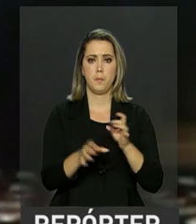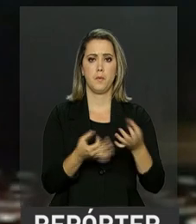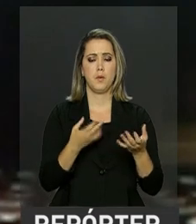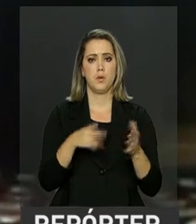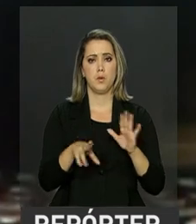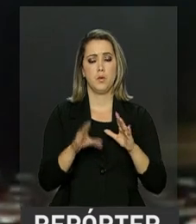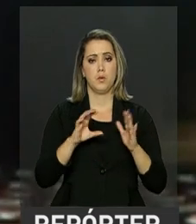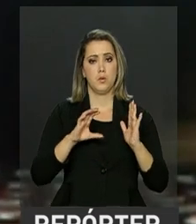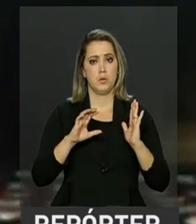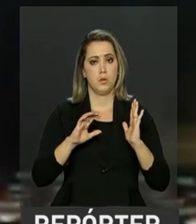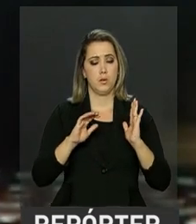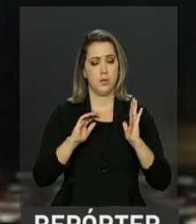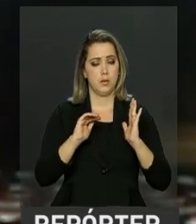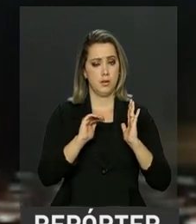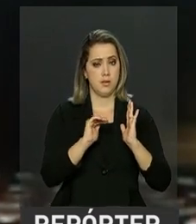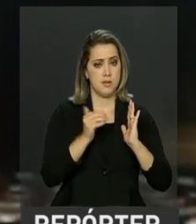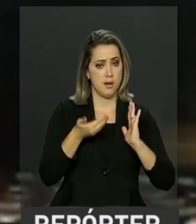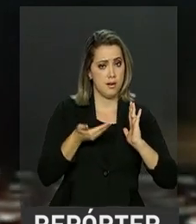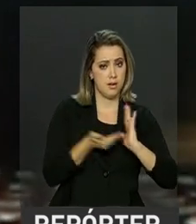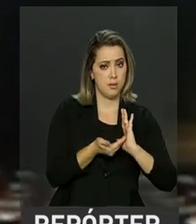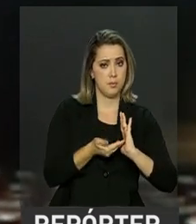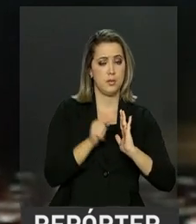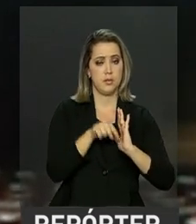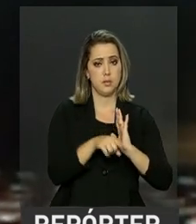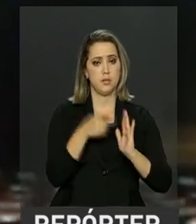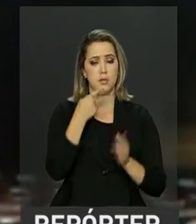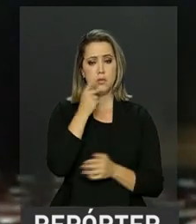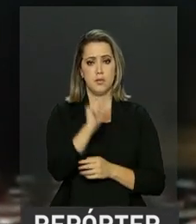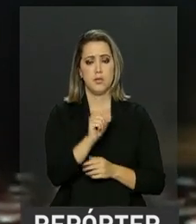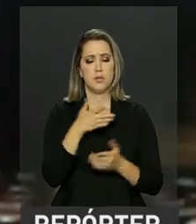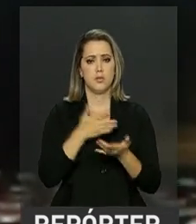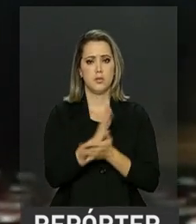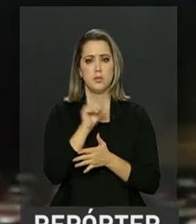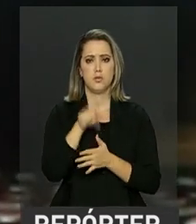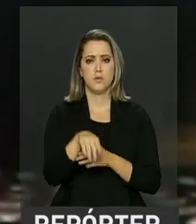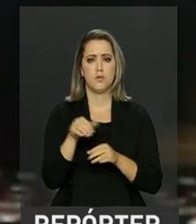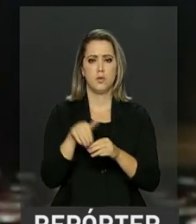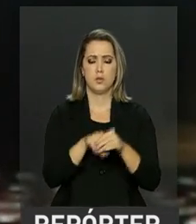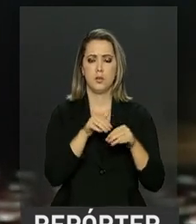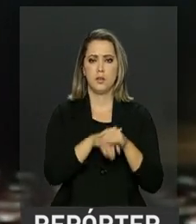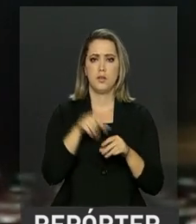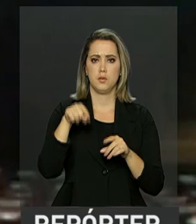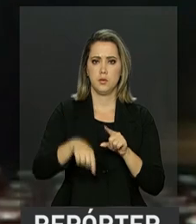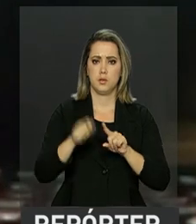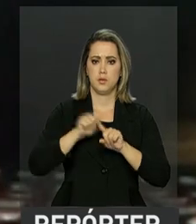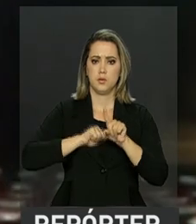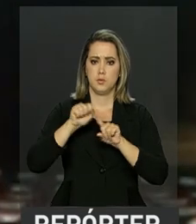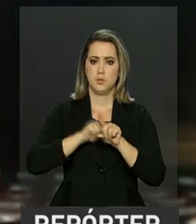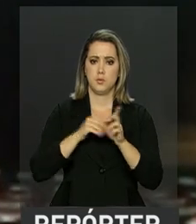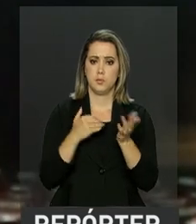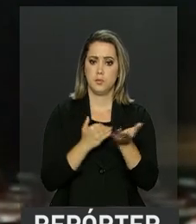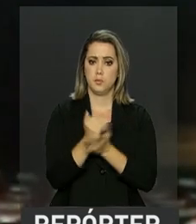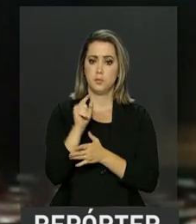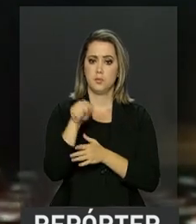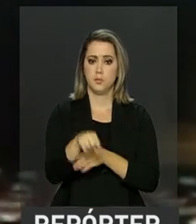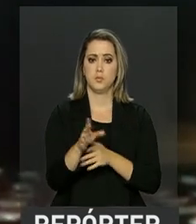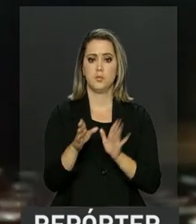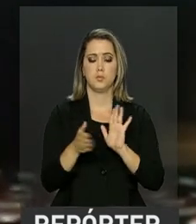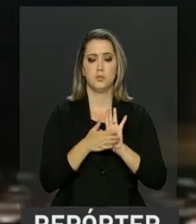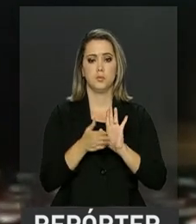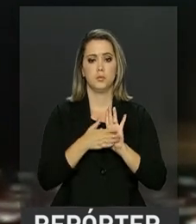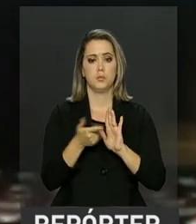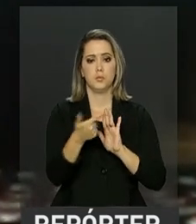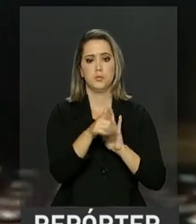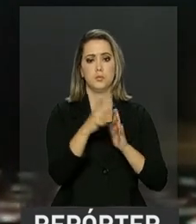na câmara federal o relator acredita que o texto deverá ser votado até o fim deste mês inicialmente a proposta previa